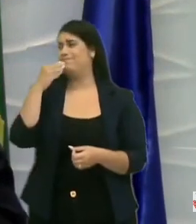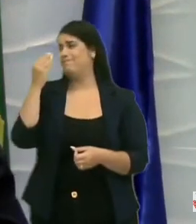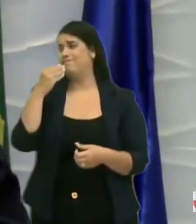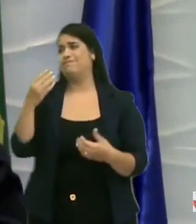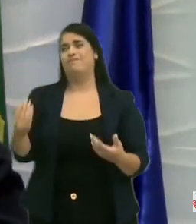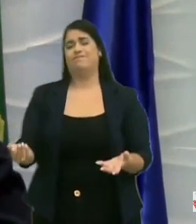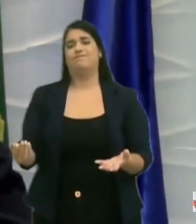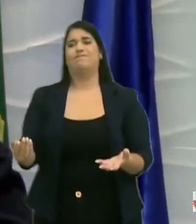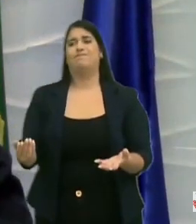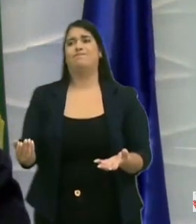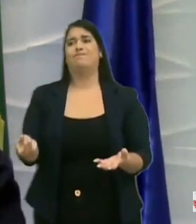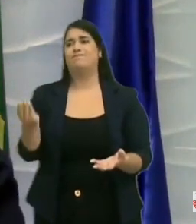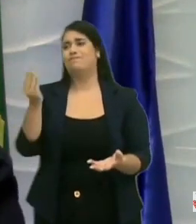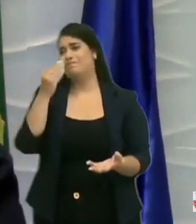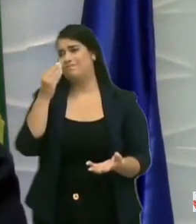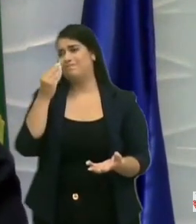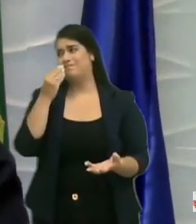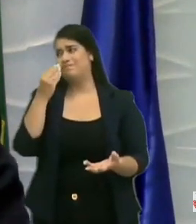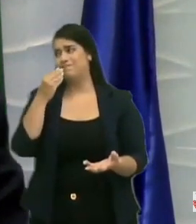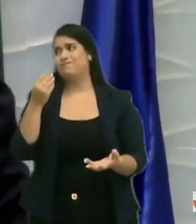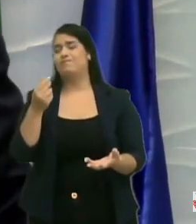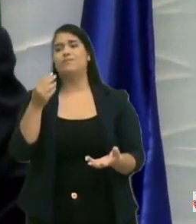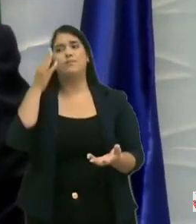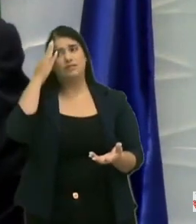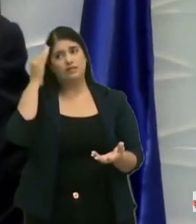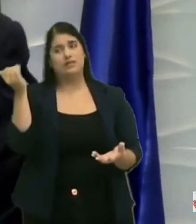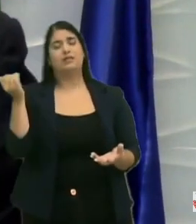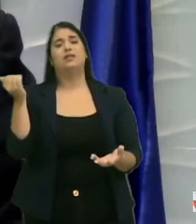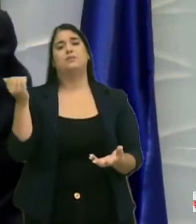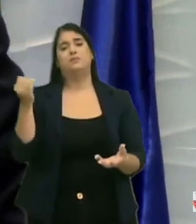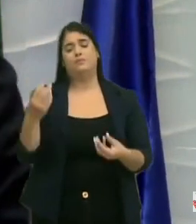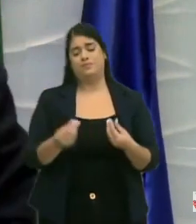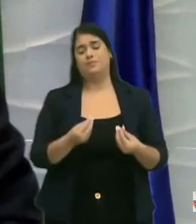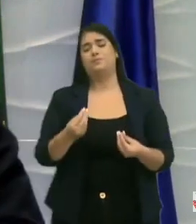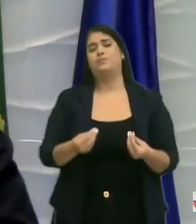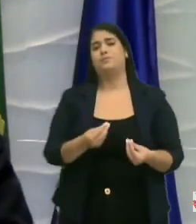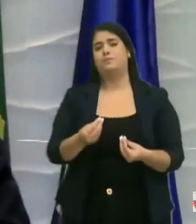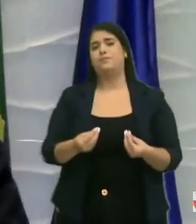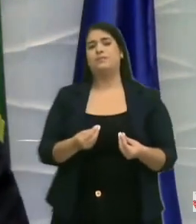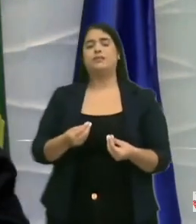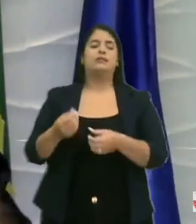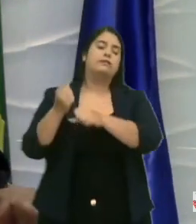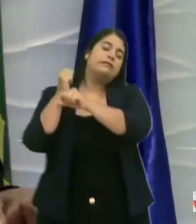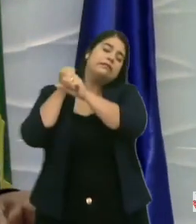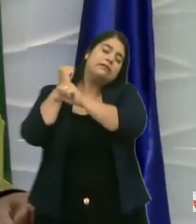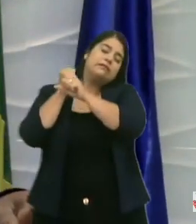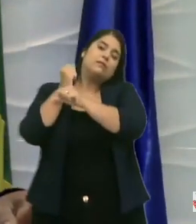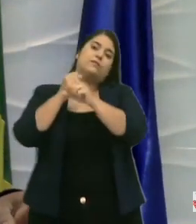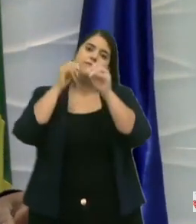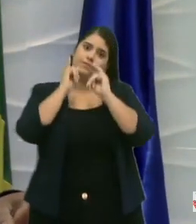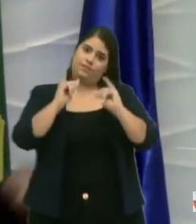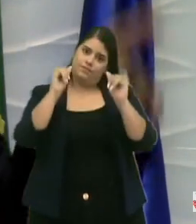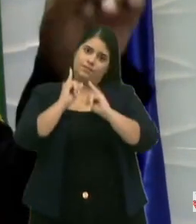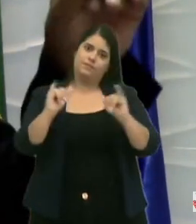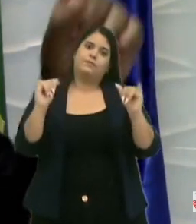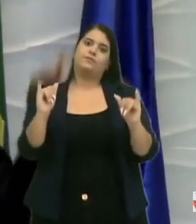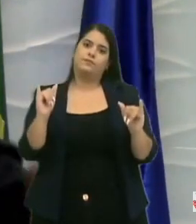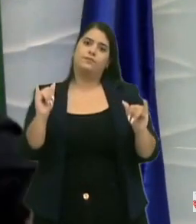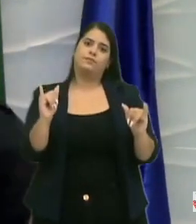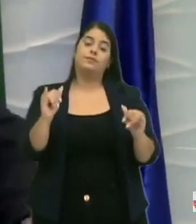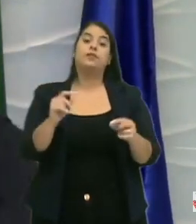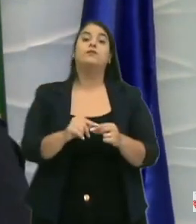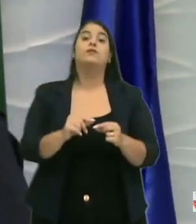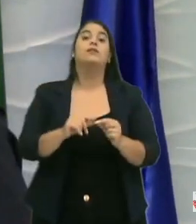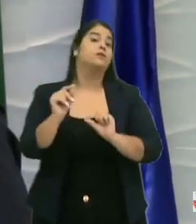Quem passa por esse procedimento, sabe. E há muito tempo que a gente vem avisando. O que foi que fizeram